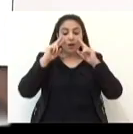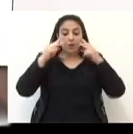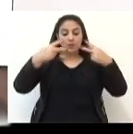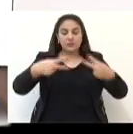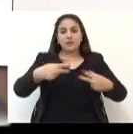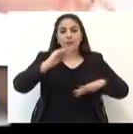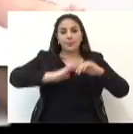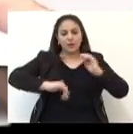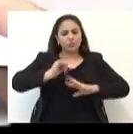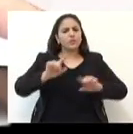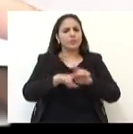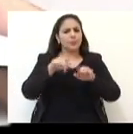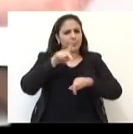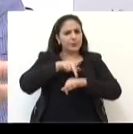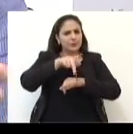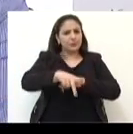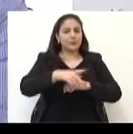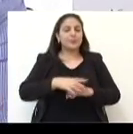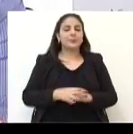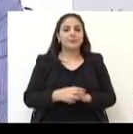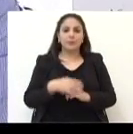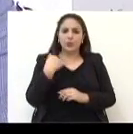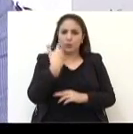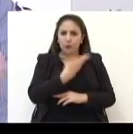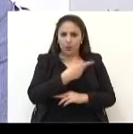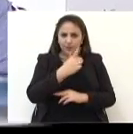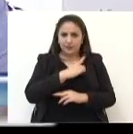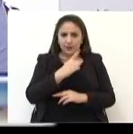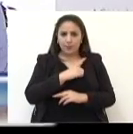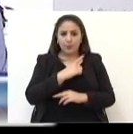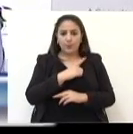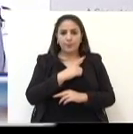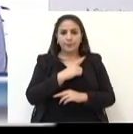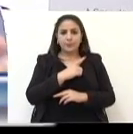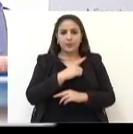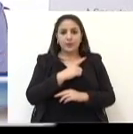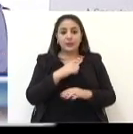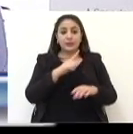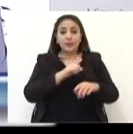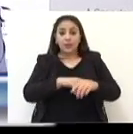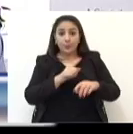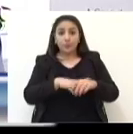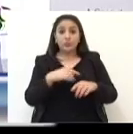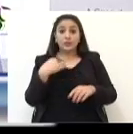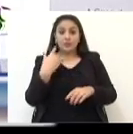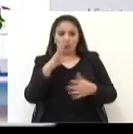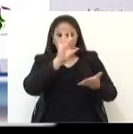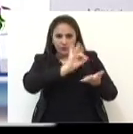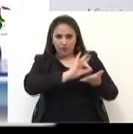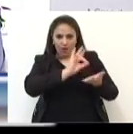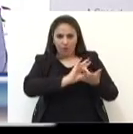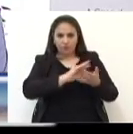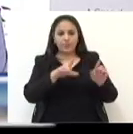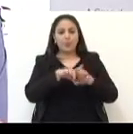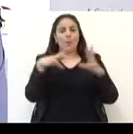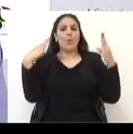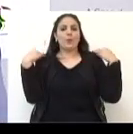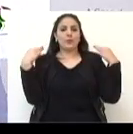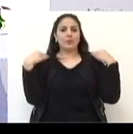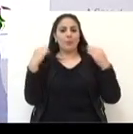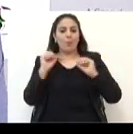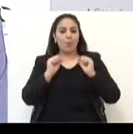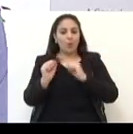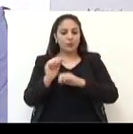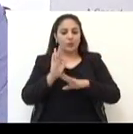prática também em Passo Fundo. Nós temos os permissionários e nós temos também os motoristas que fazem também